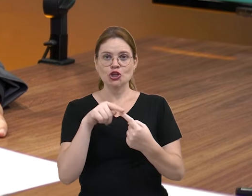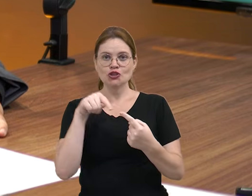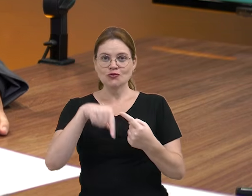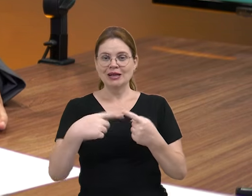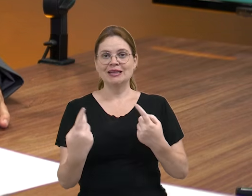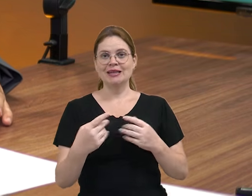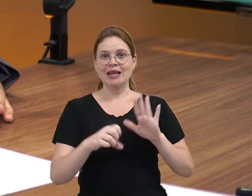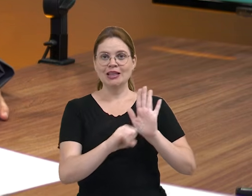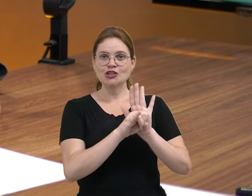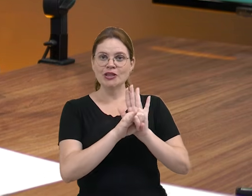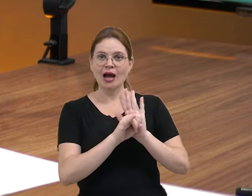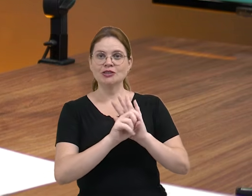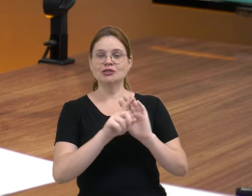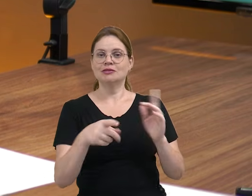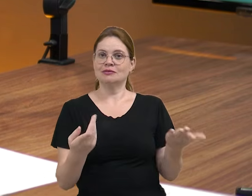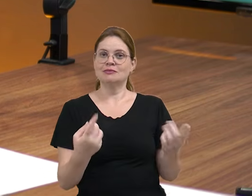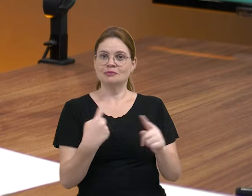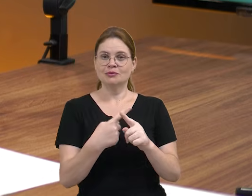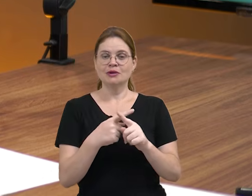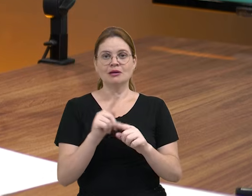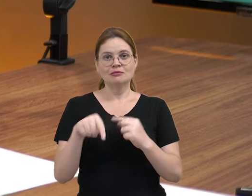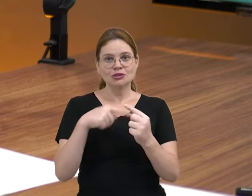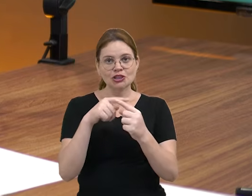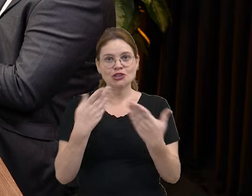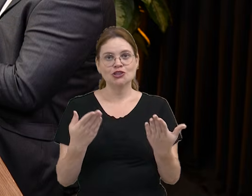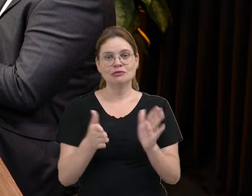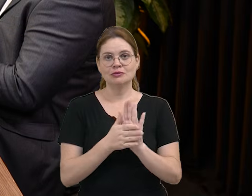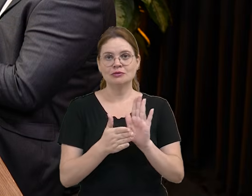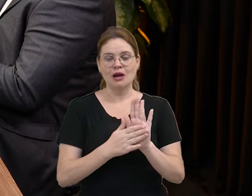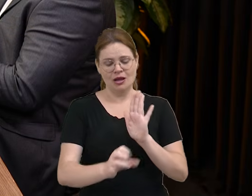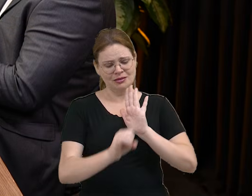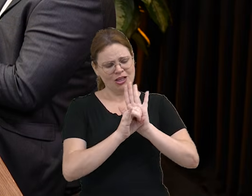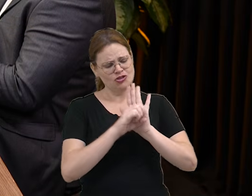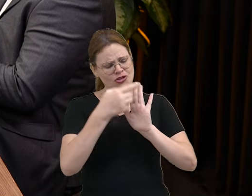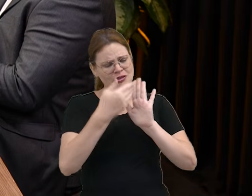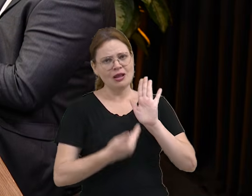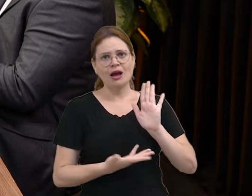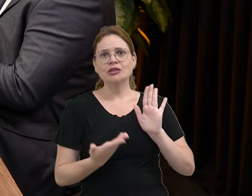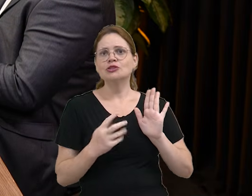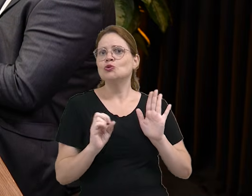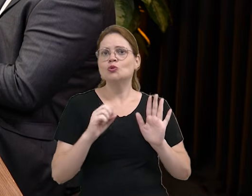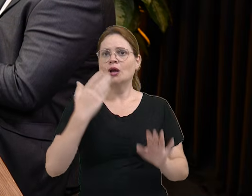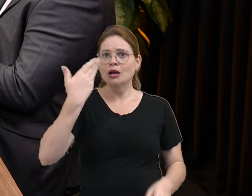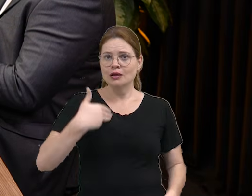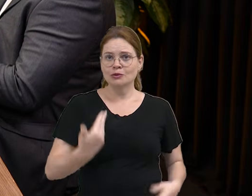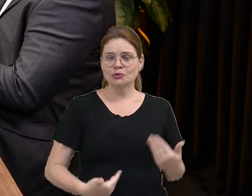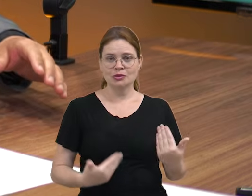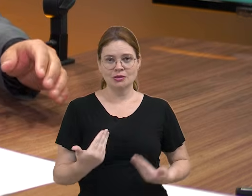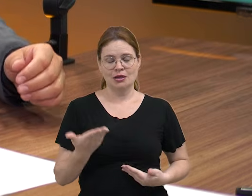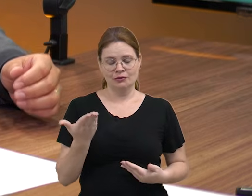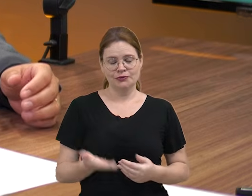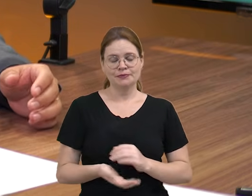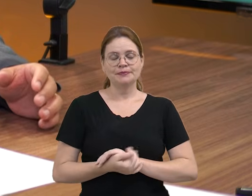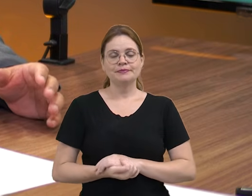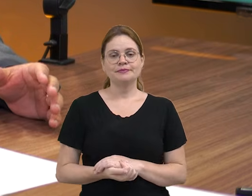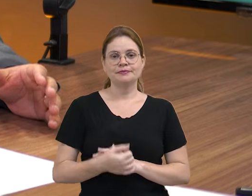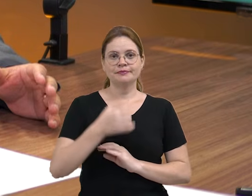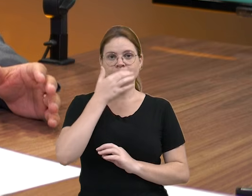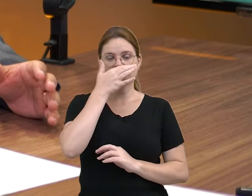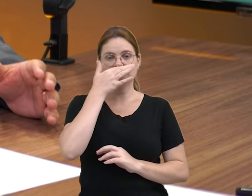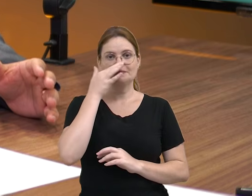diante, né, do quadro, né, do nome do nosso programa, que é Identidade, propósito, mostrando a identidade mesmo, né, do servo